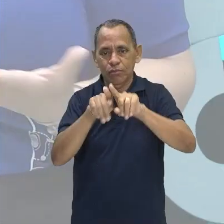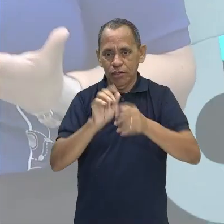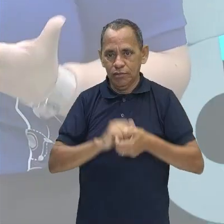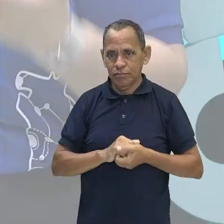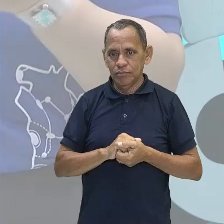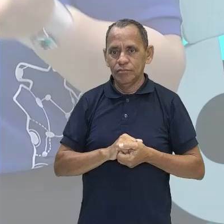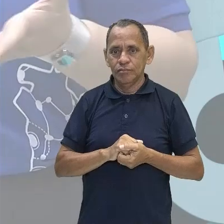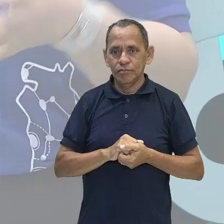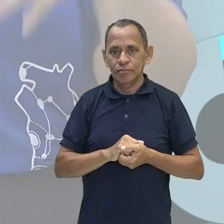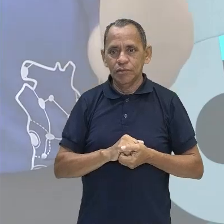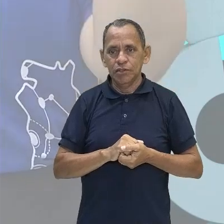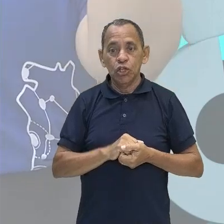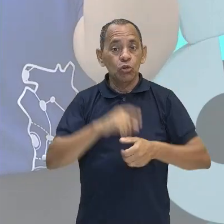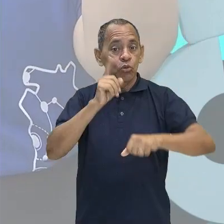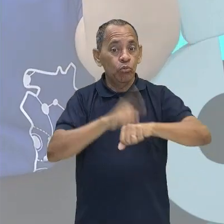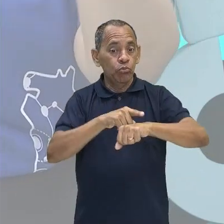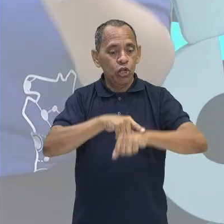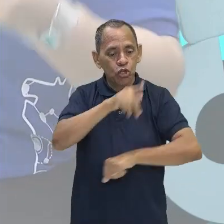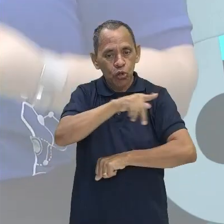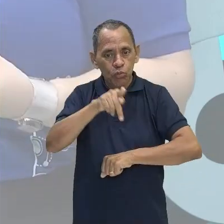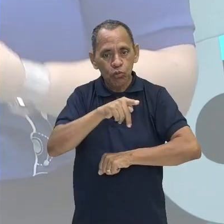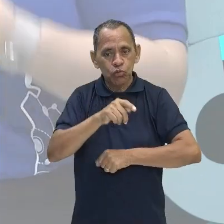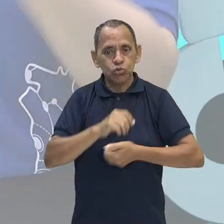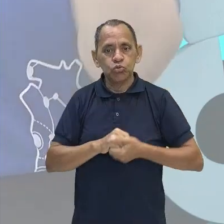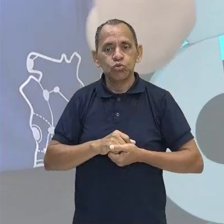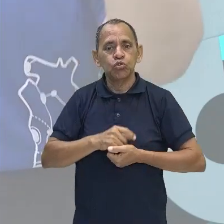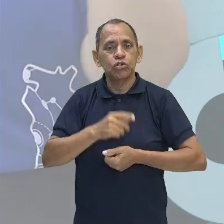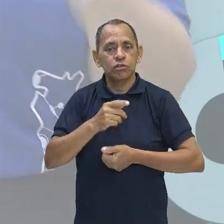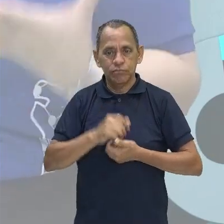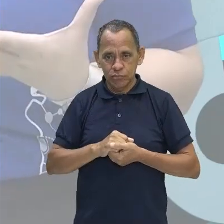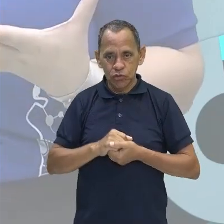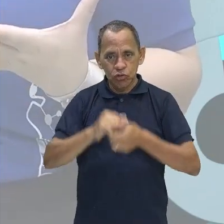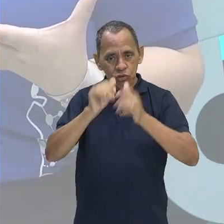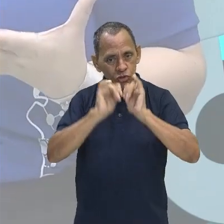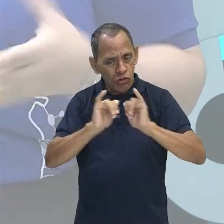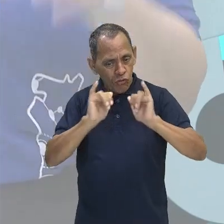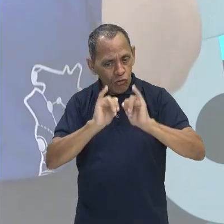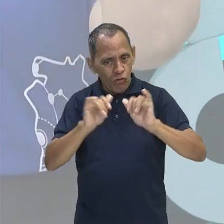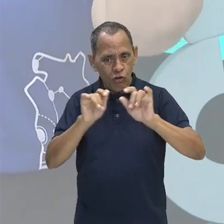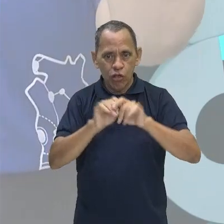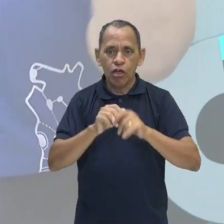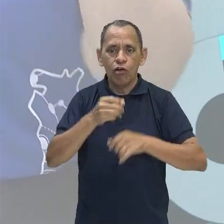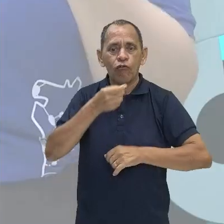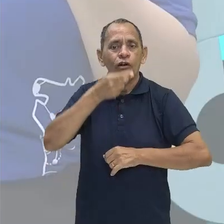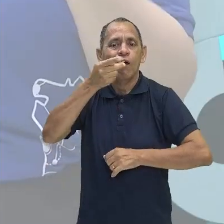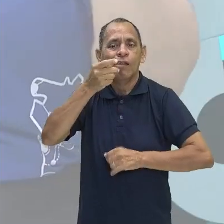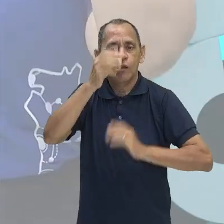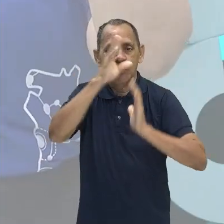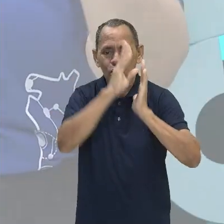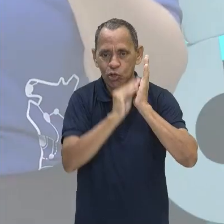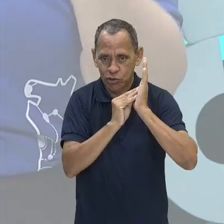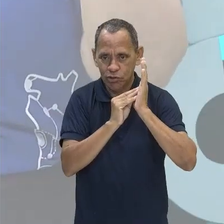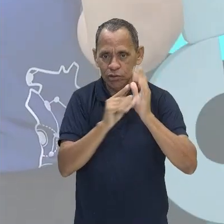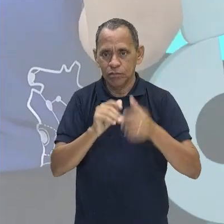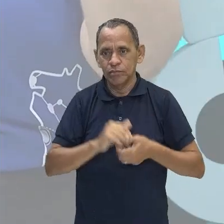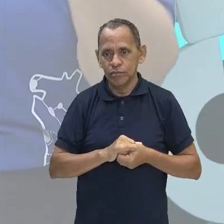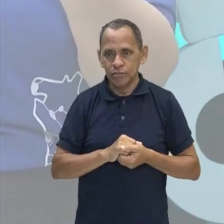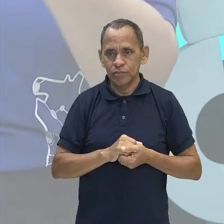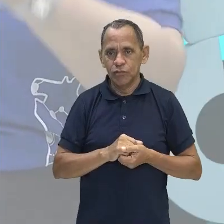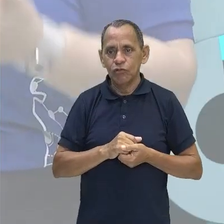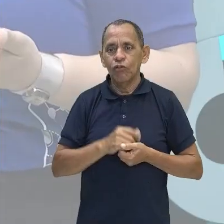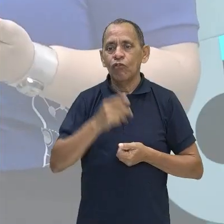em que sua professora ou o professor está proferindo uma aula, está ali explicando o conteúdo, ela está falando, está